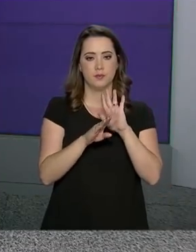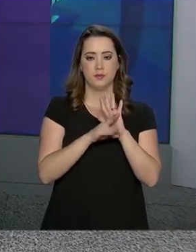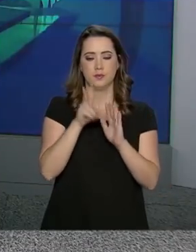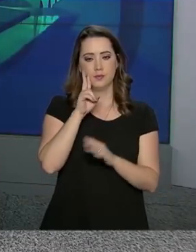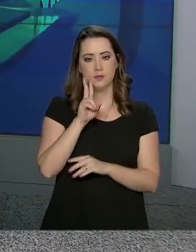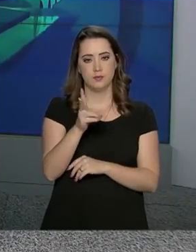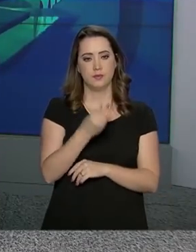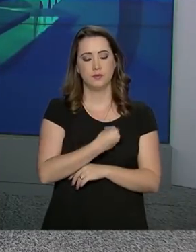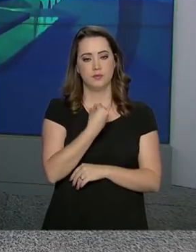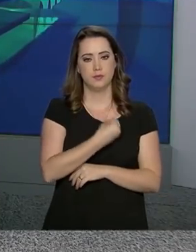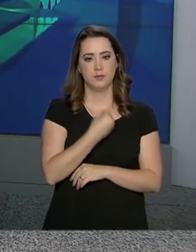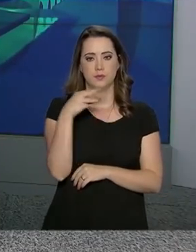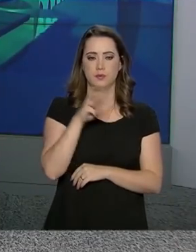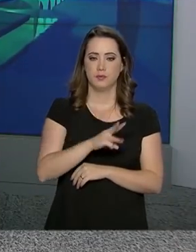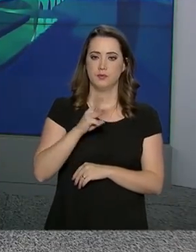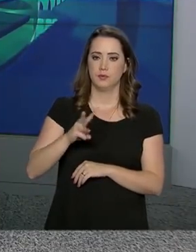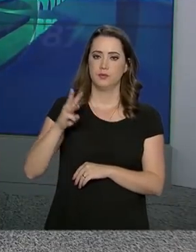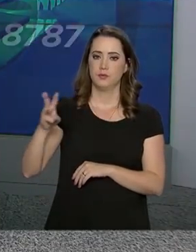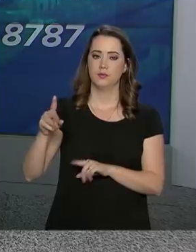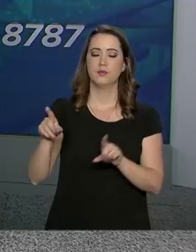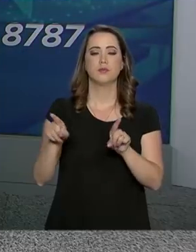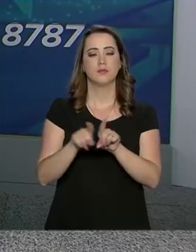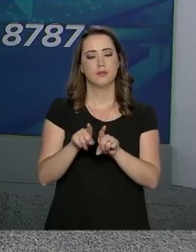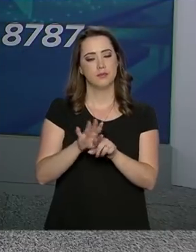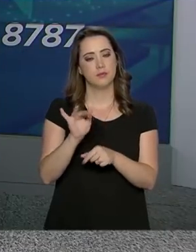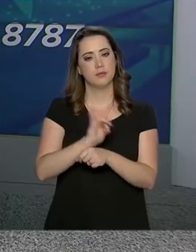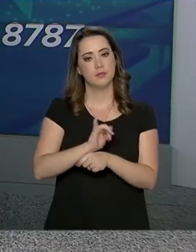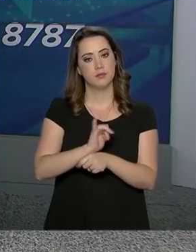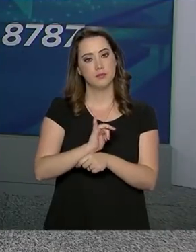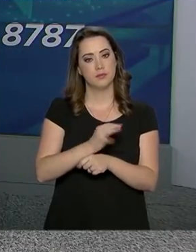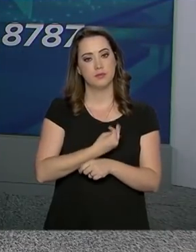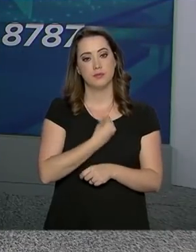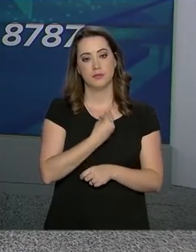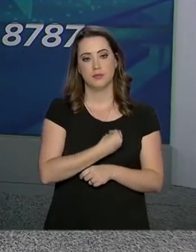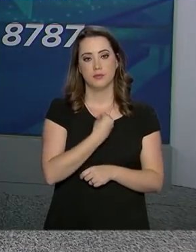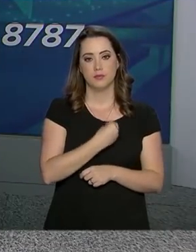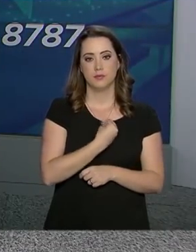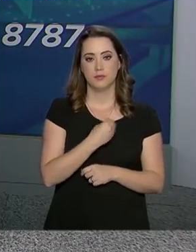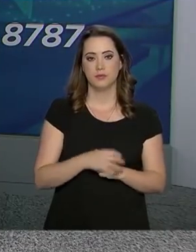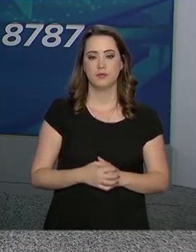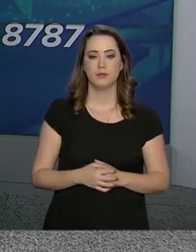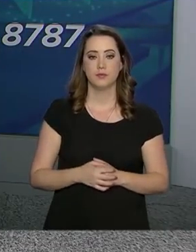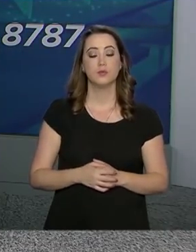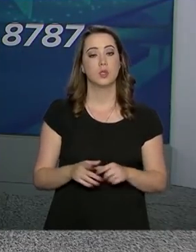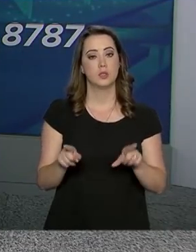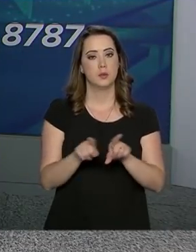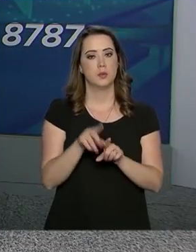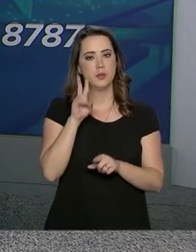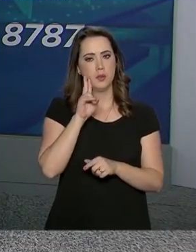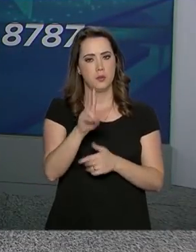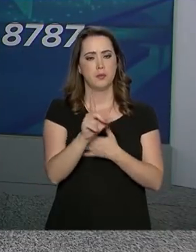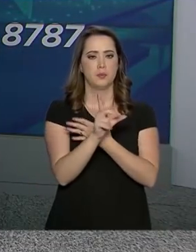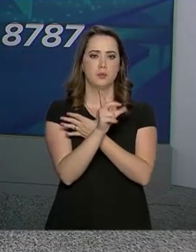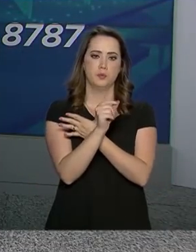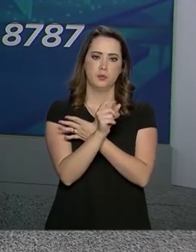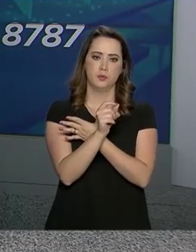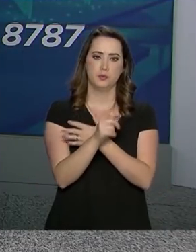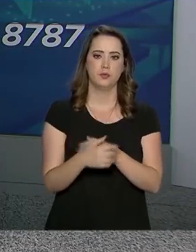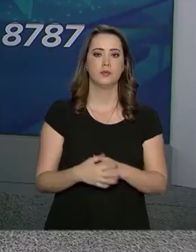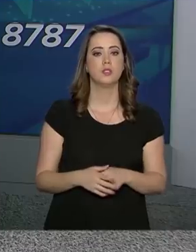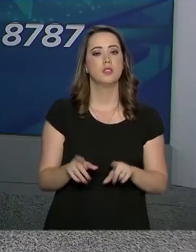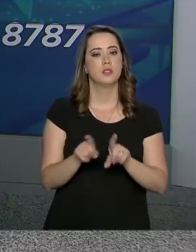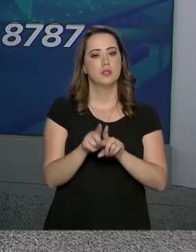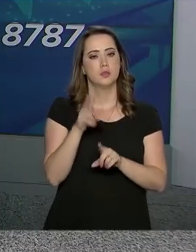Toda a nossa programação você acompanha ao vivo pelo site da NBR e pelo canal no YouTube. Acesse também o nosso perfil no